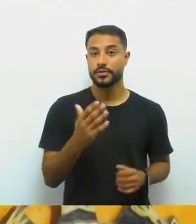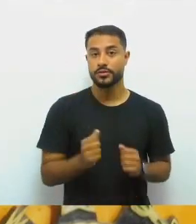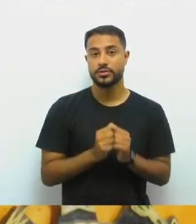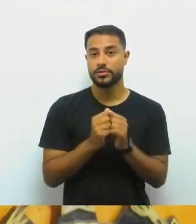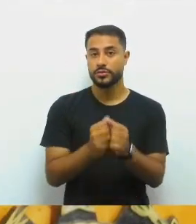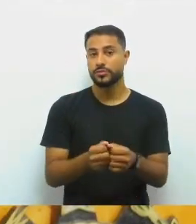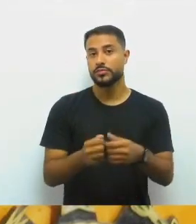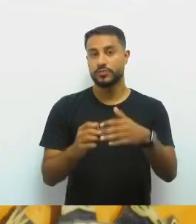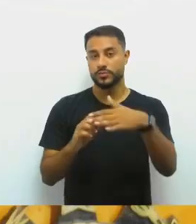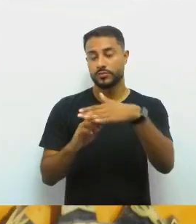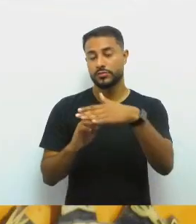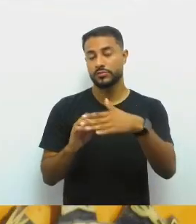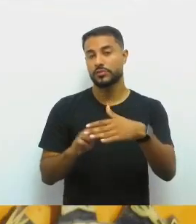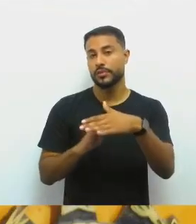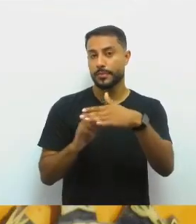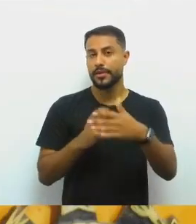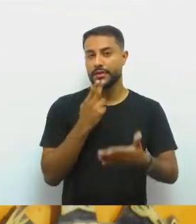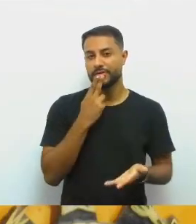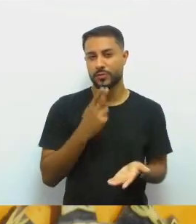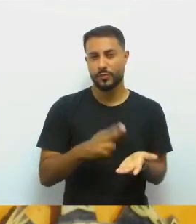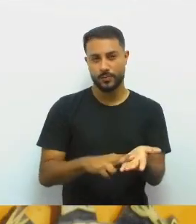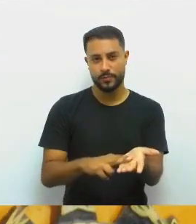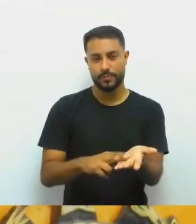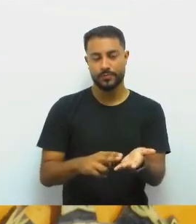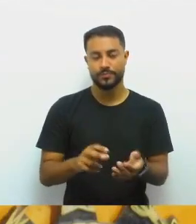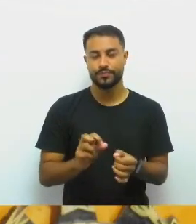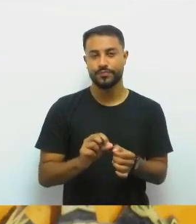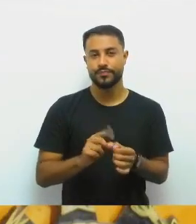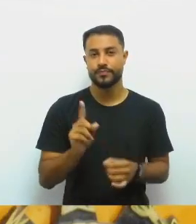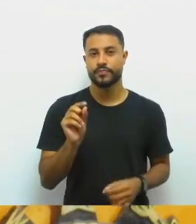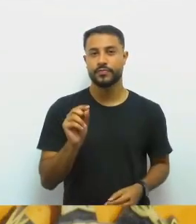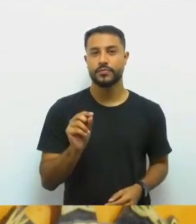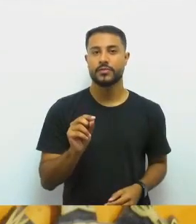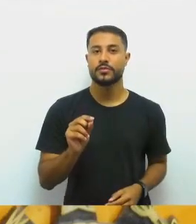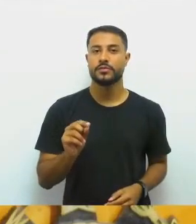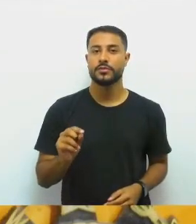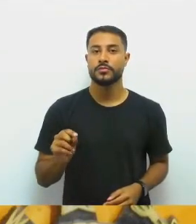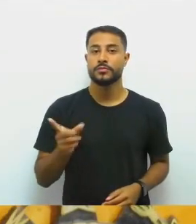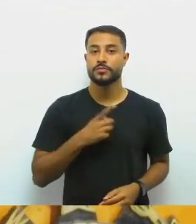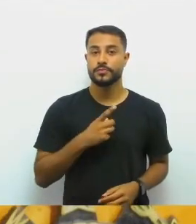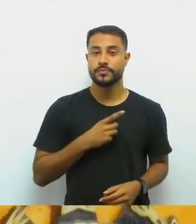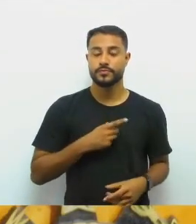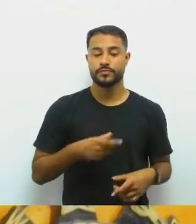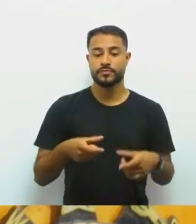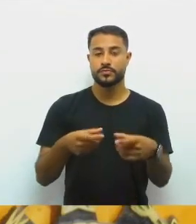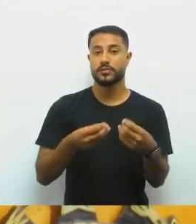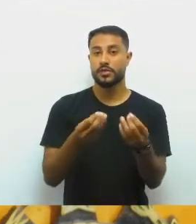empresa brasileira de Correios e Telégrafos Correios pela destinação de CEP para a rua